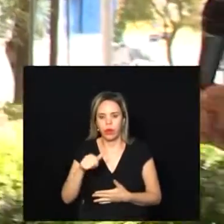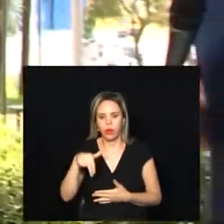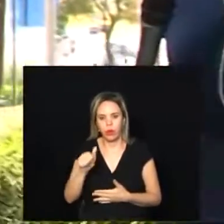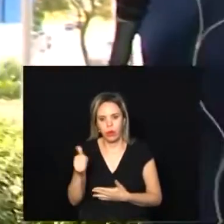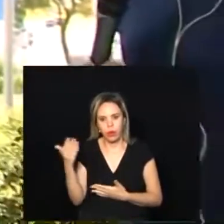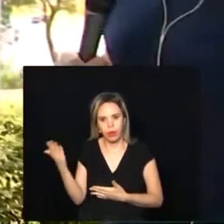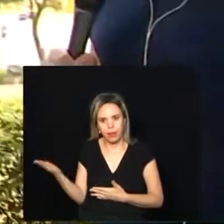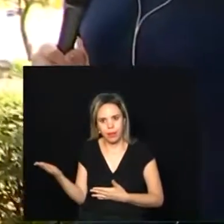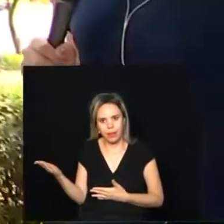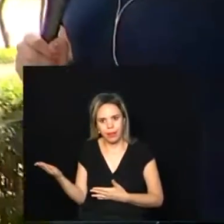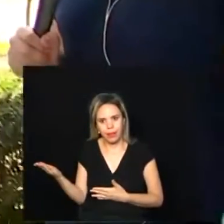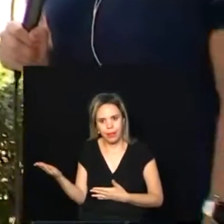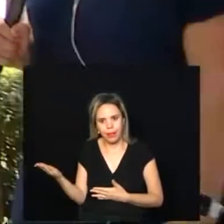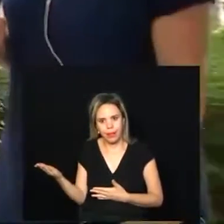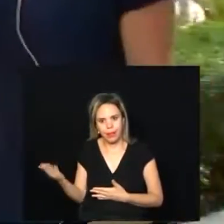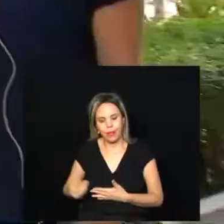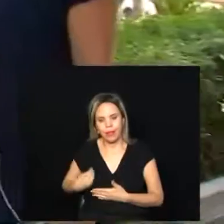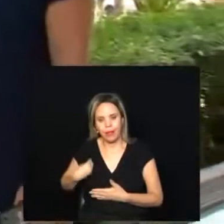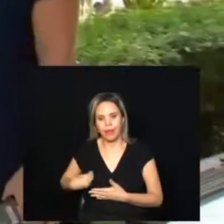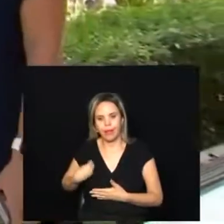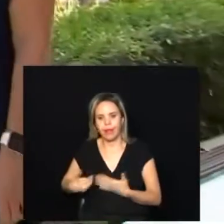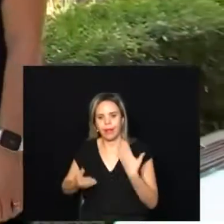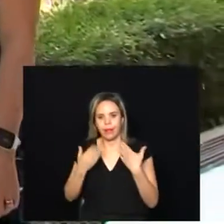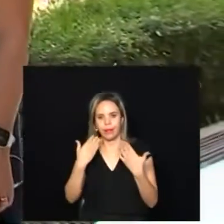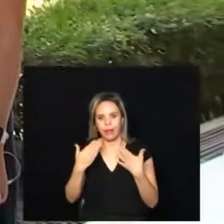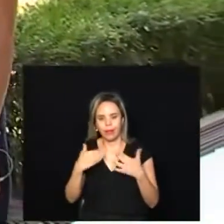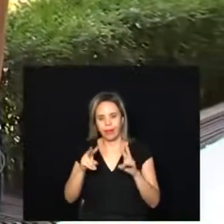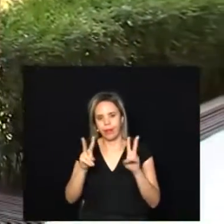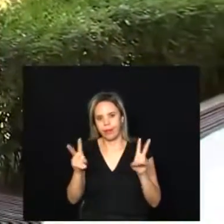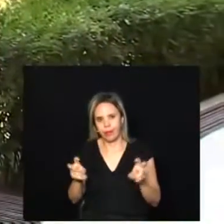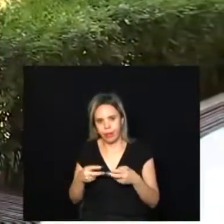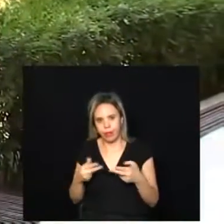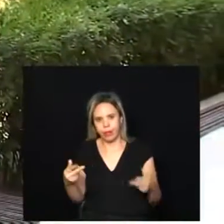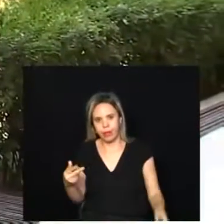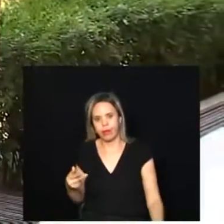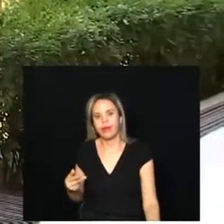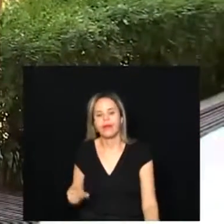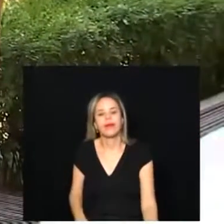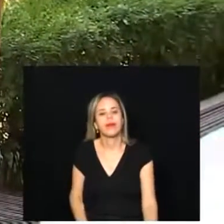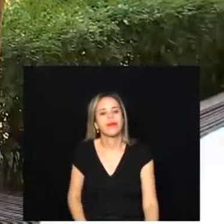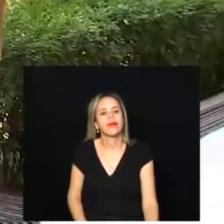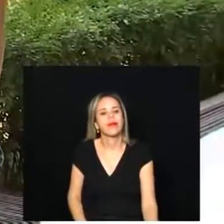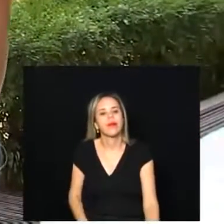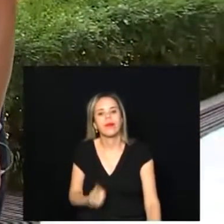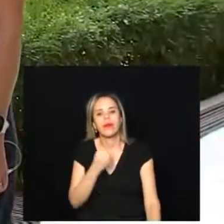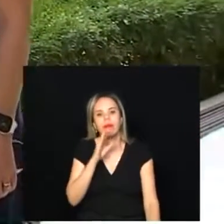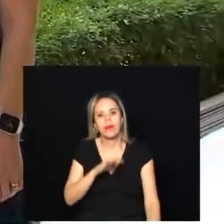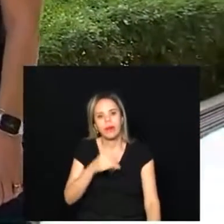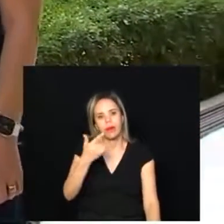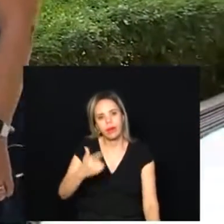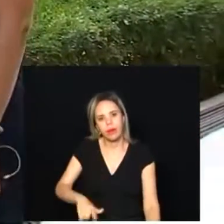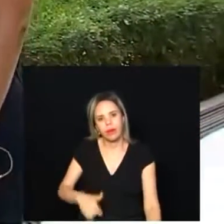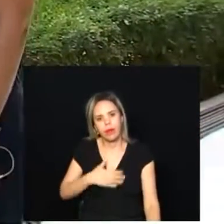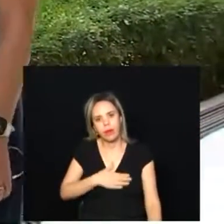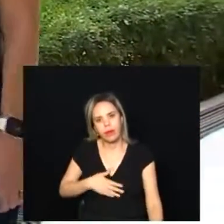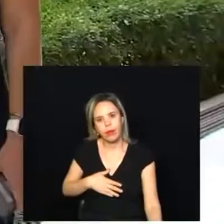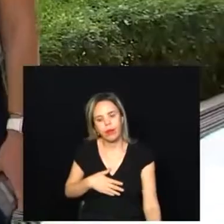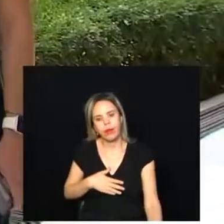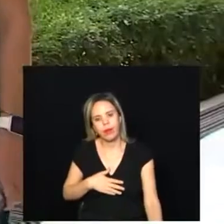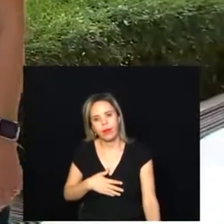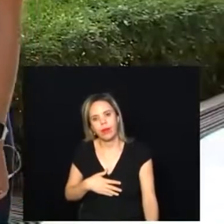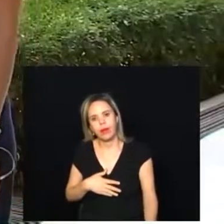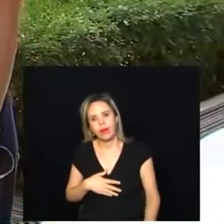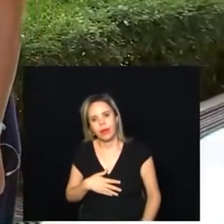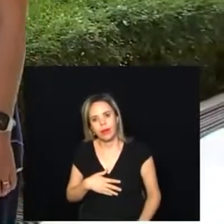Cecília já está por aqui conosco ao vivo para bater um papo e falar justamente a respeito dessa situação. Boa tarde mais uma vez, prazer em tê-la conosco.